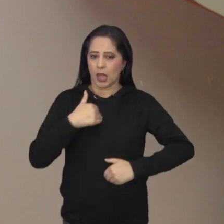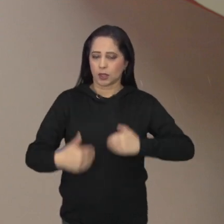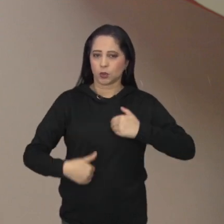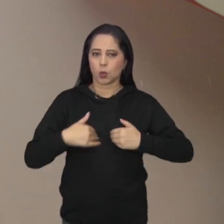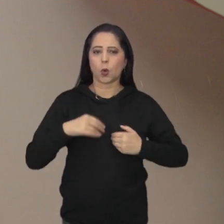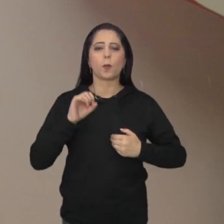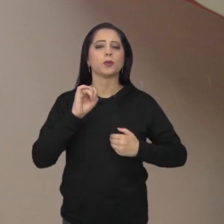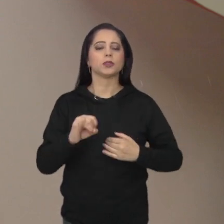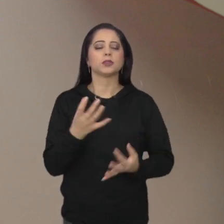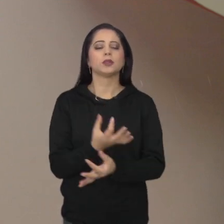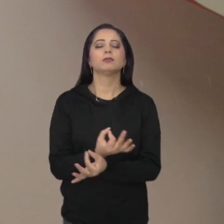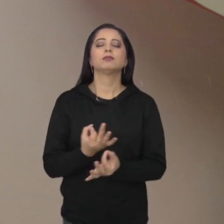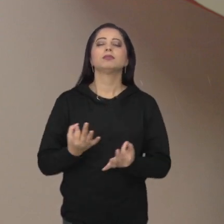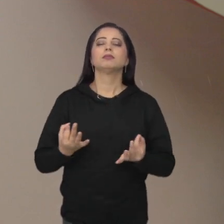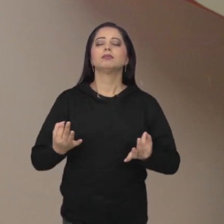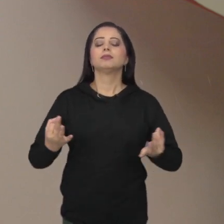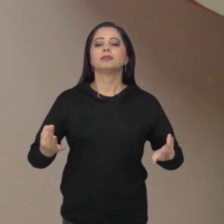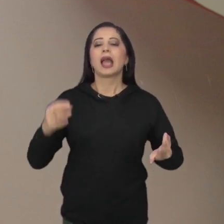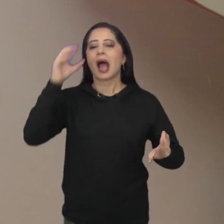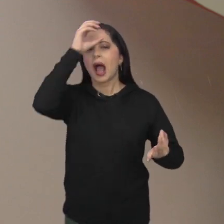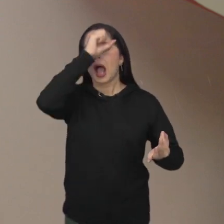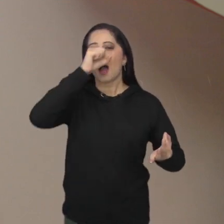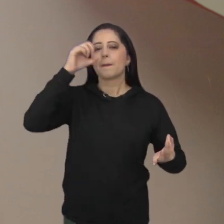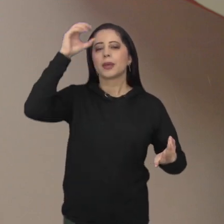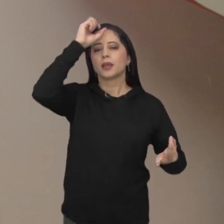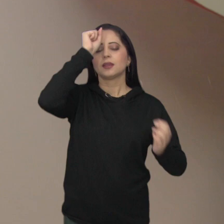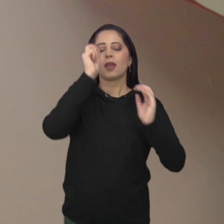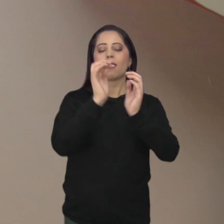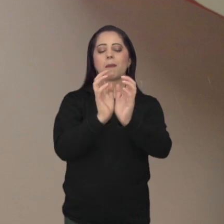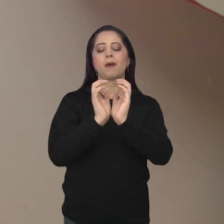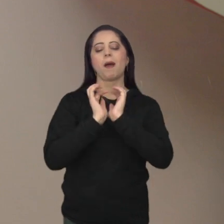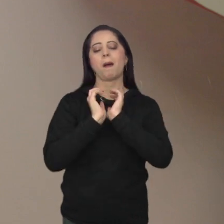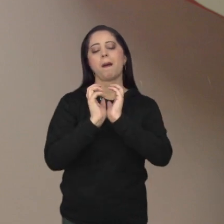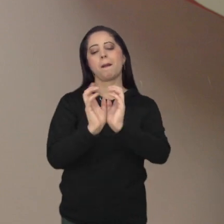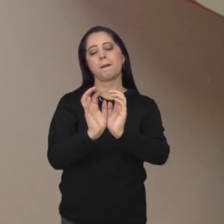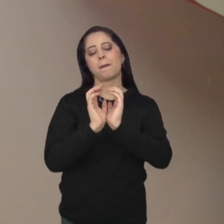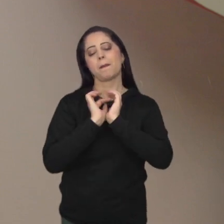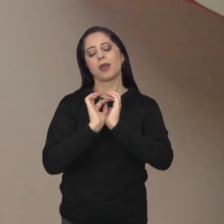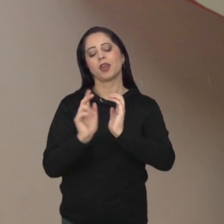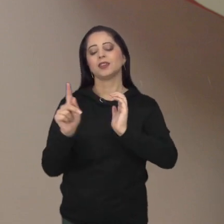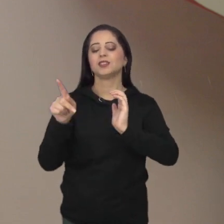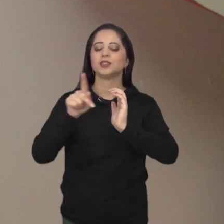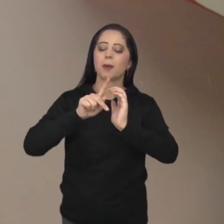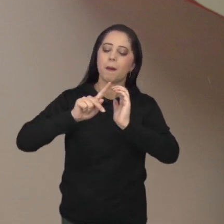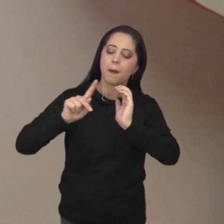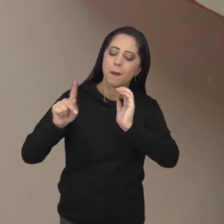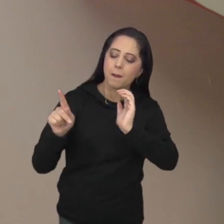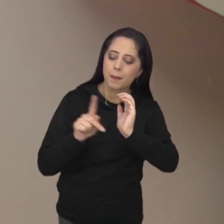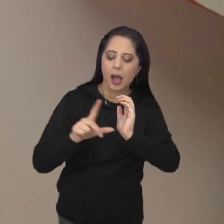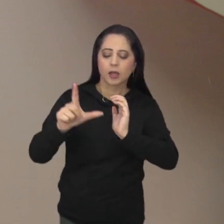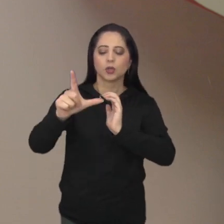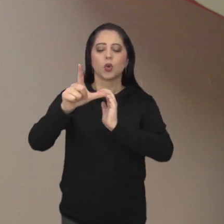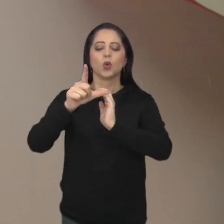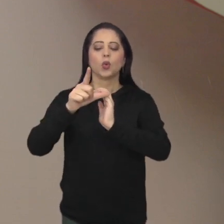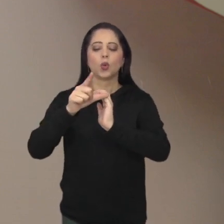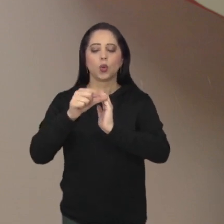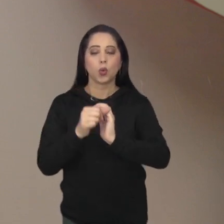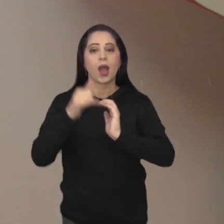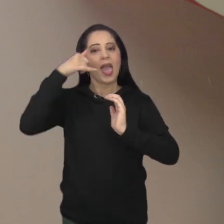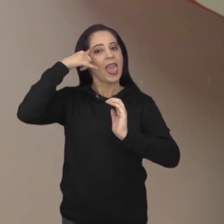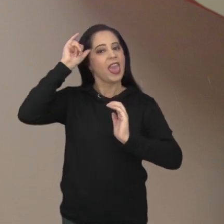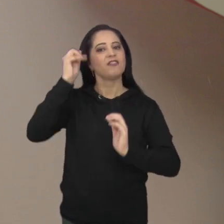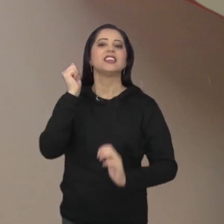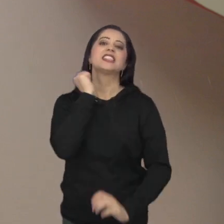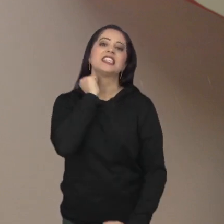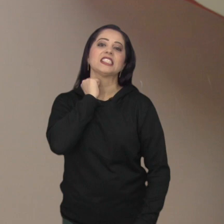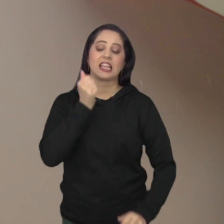dia? Quando meditamos, aprendemos a quietar a nossa mente, criar ferramentas internas para lidar com o